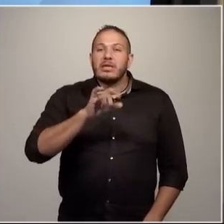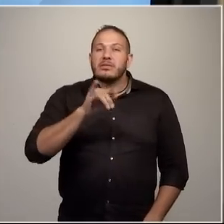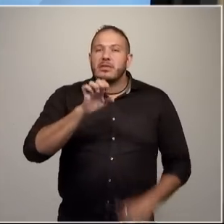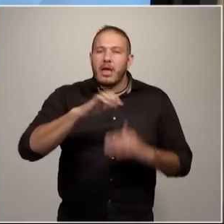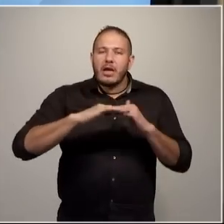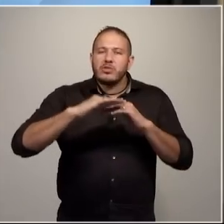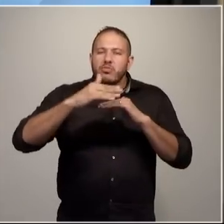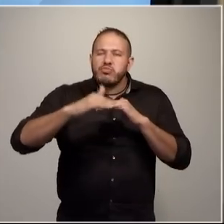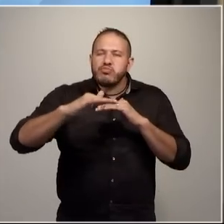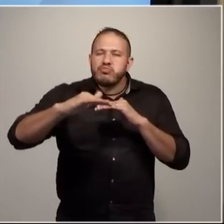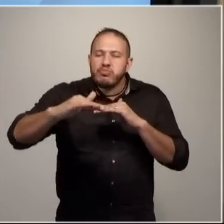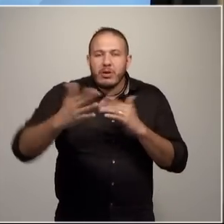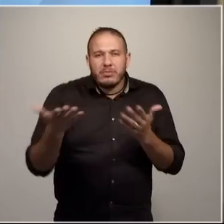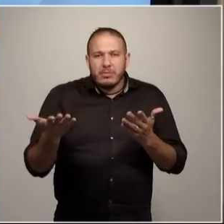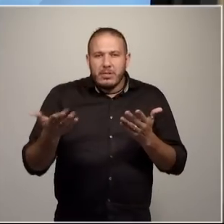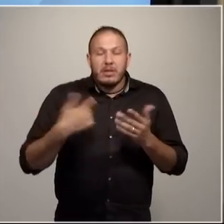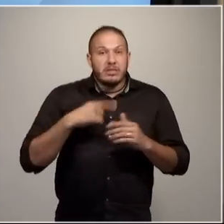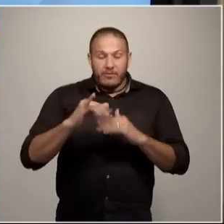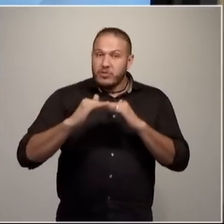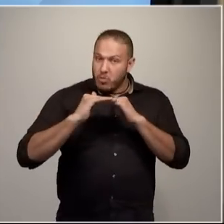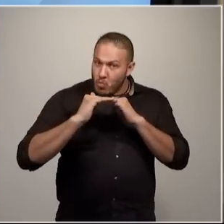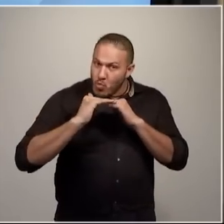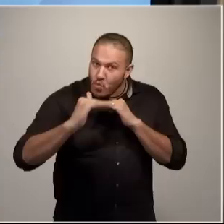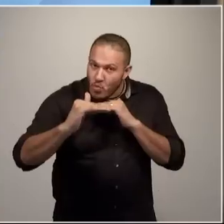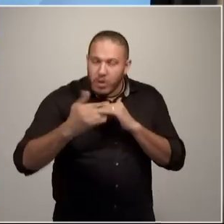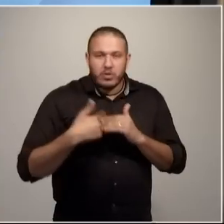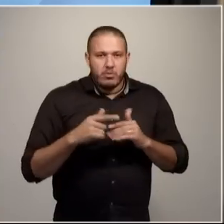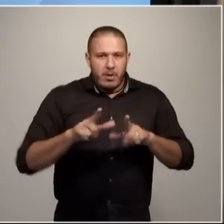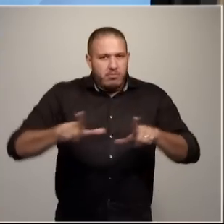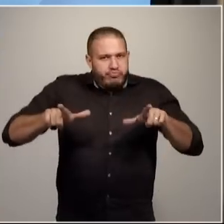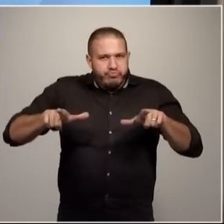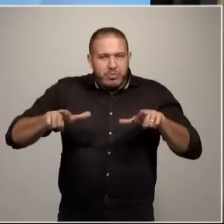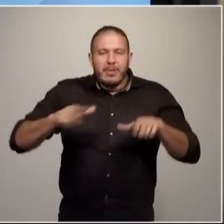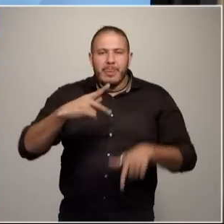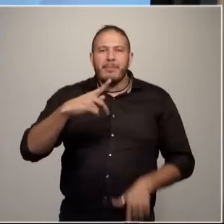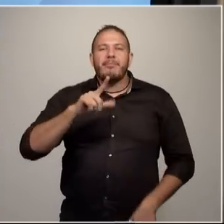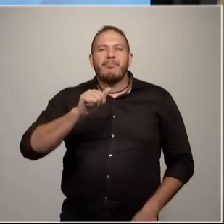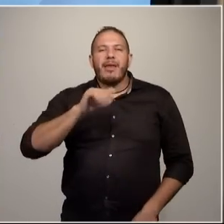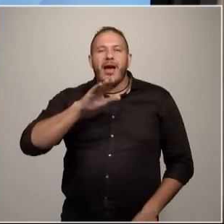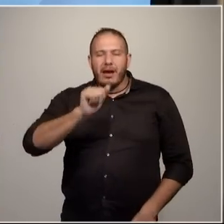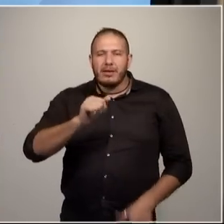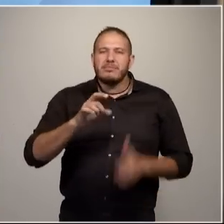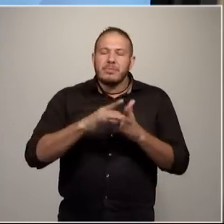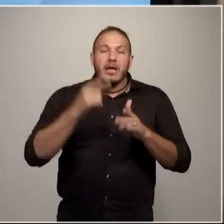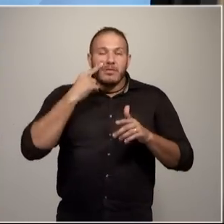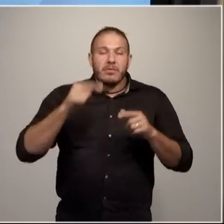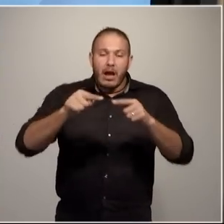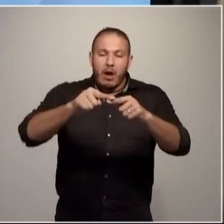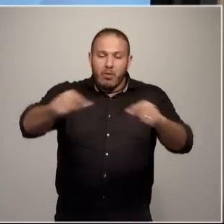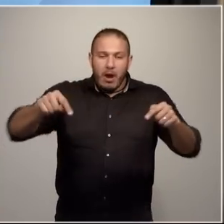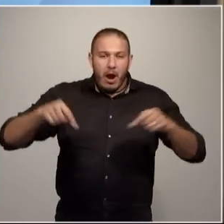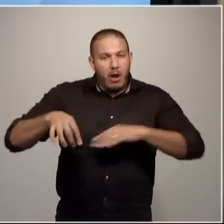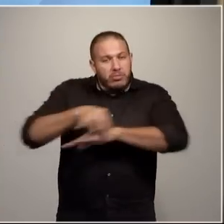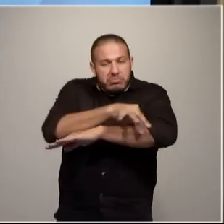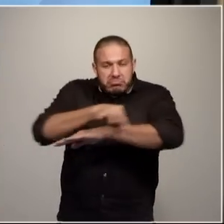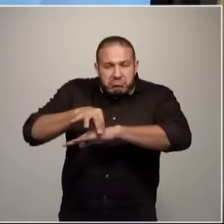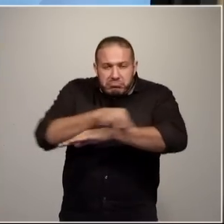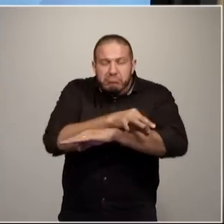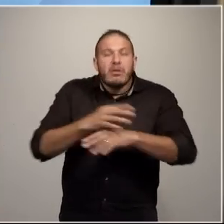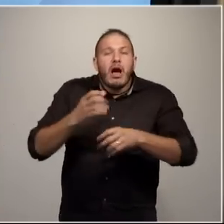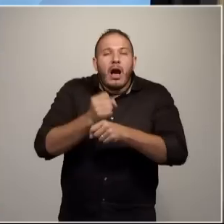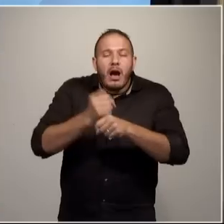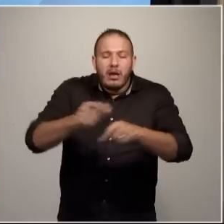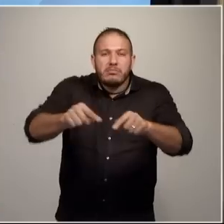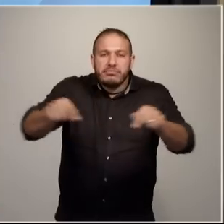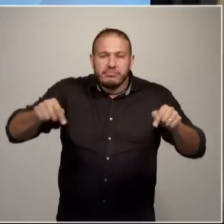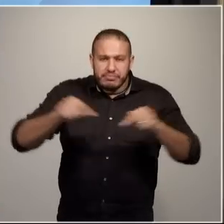fosse fixa, a massa de uma placa seria área vezes densidade superficial. Num